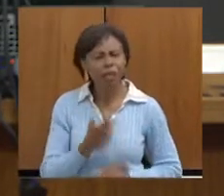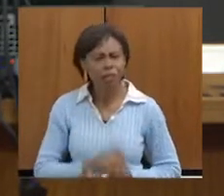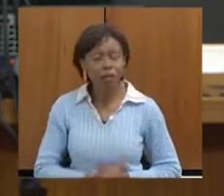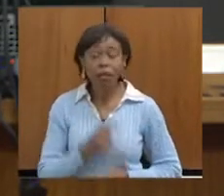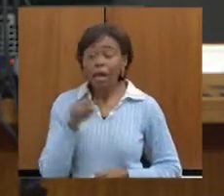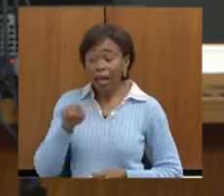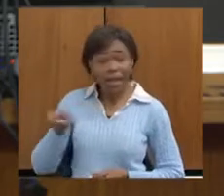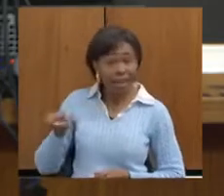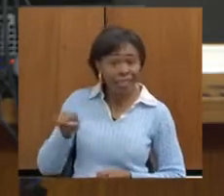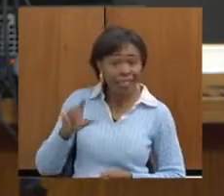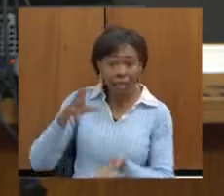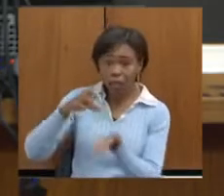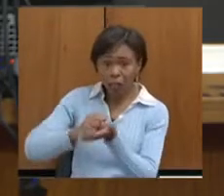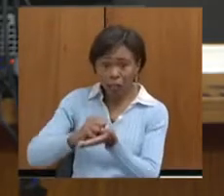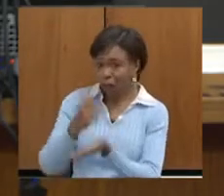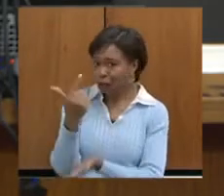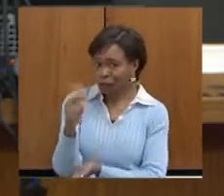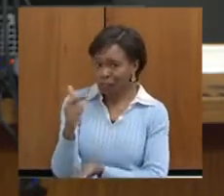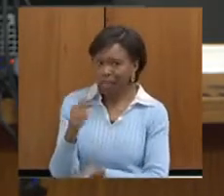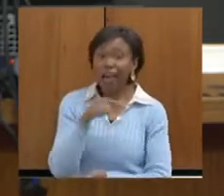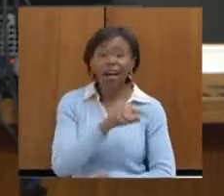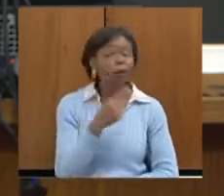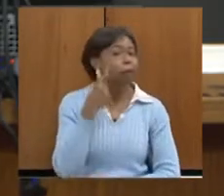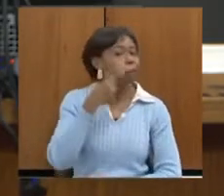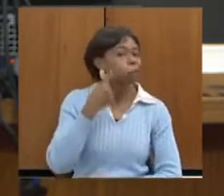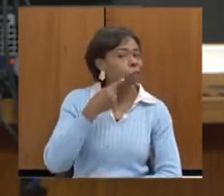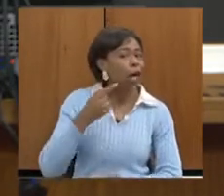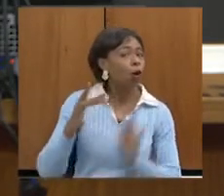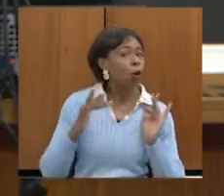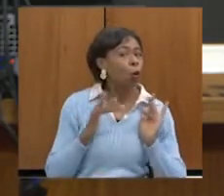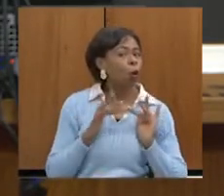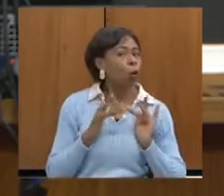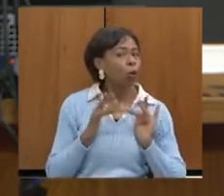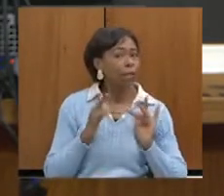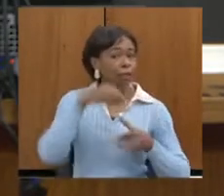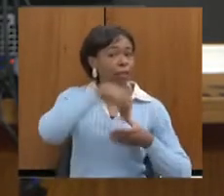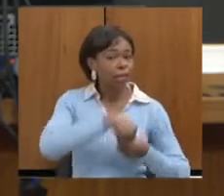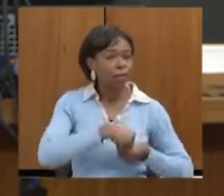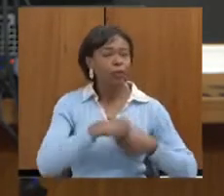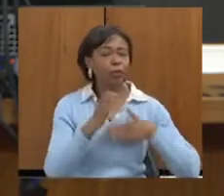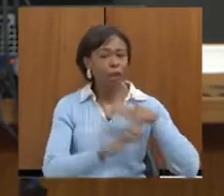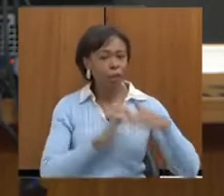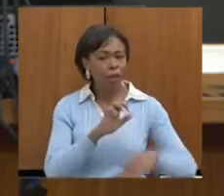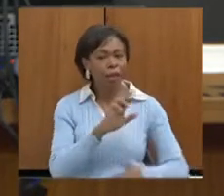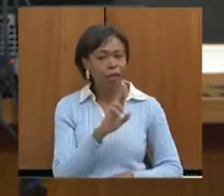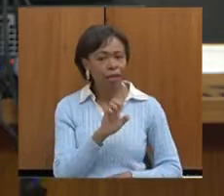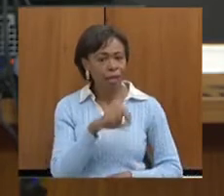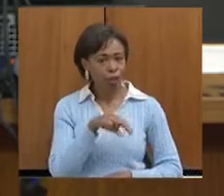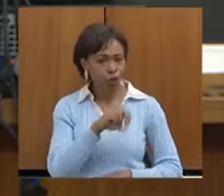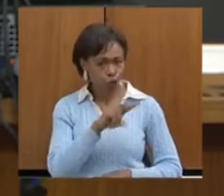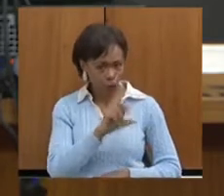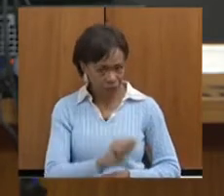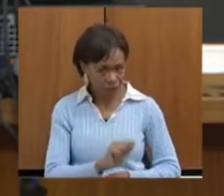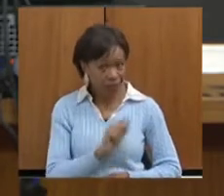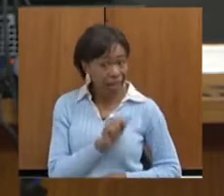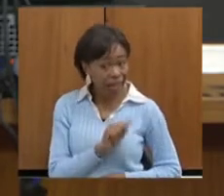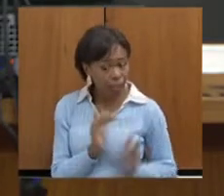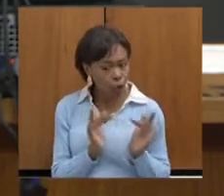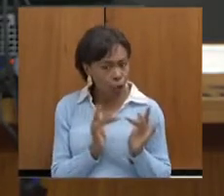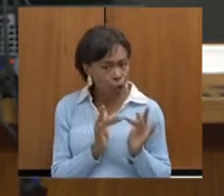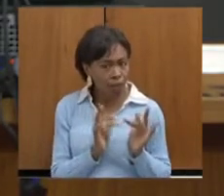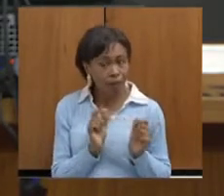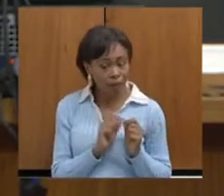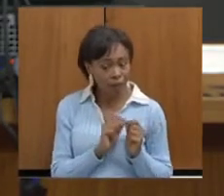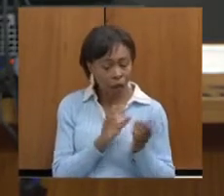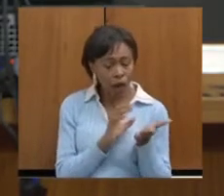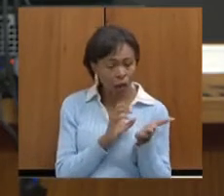que não têm cadastro a os advogados em um contato dentro da Fundação renova esse contato faz o cadastro desses